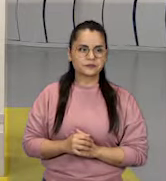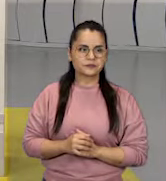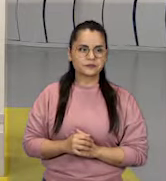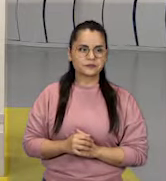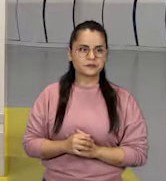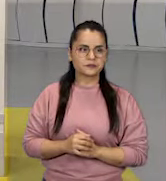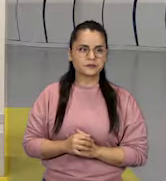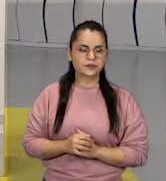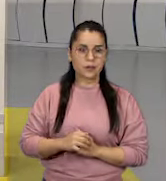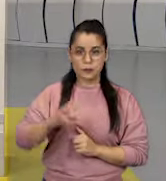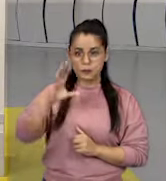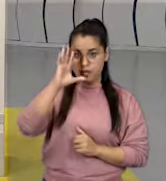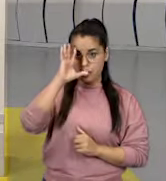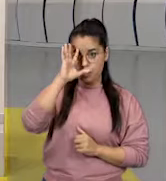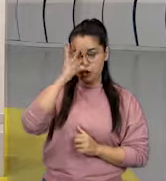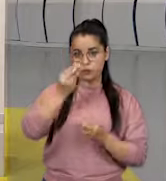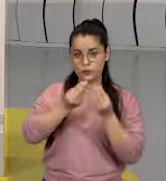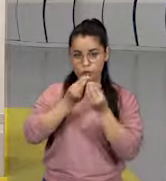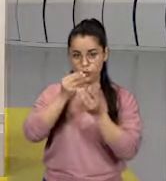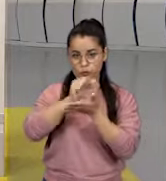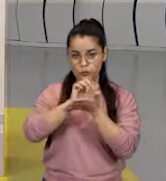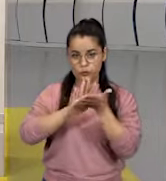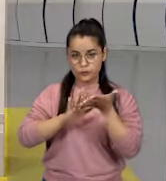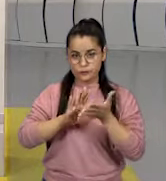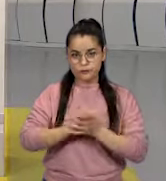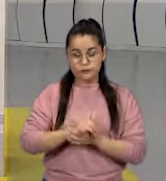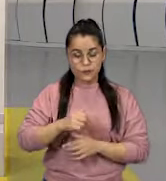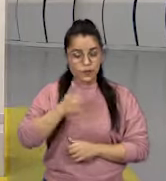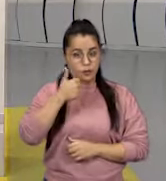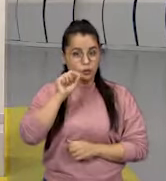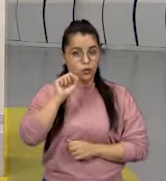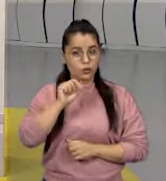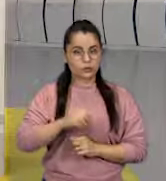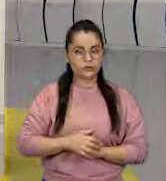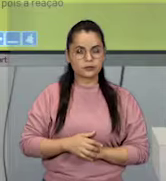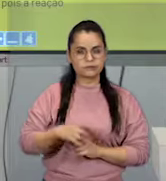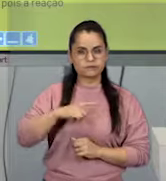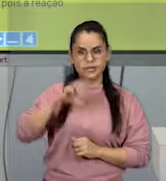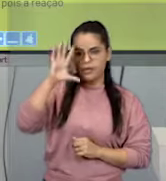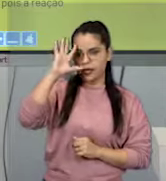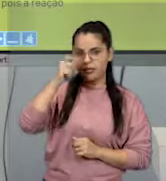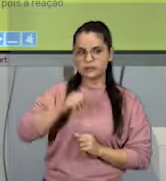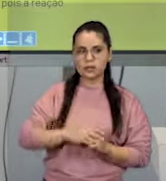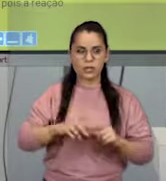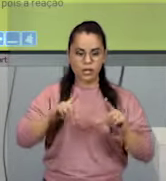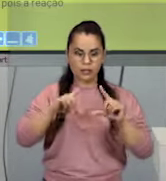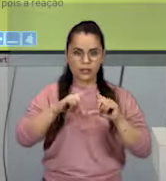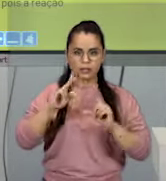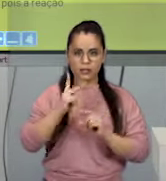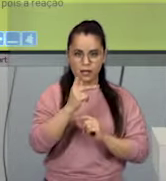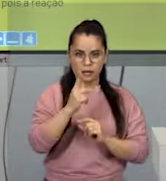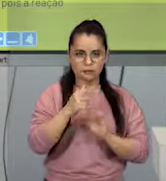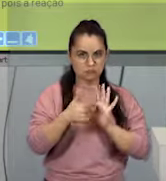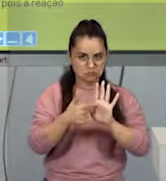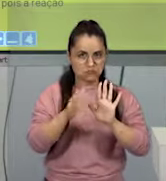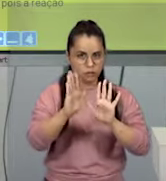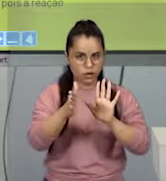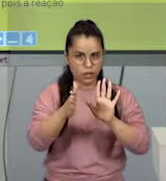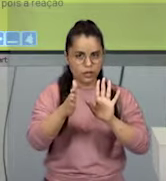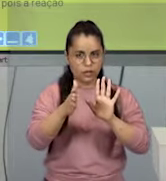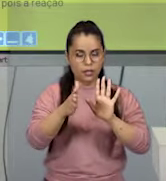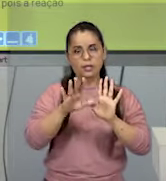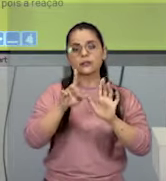na resolução do nosso atividade primeira coisa que nos ver a reação e não deu delta h e esse